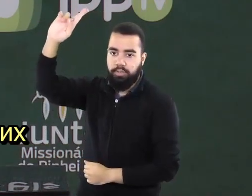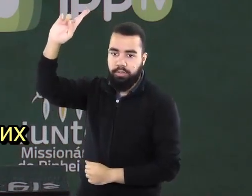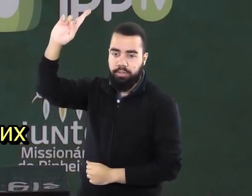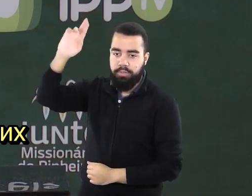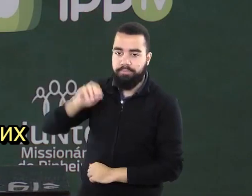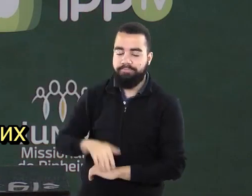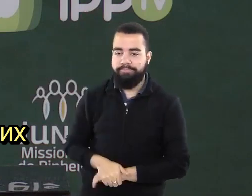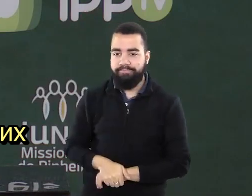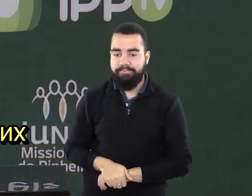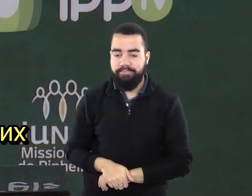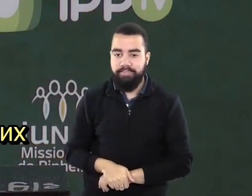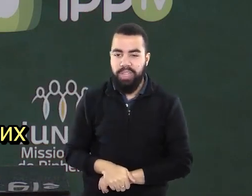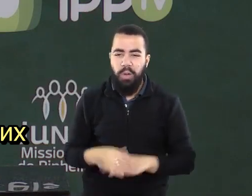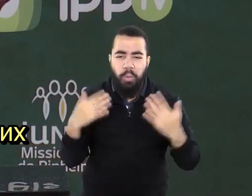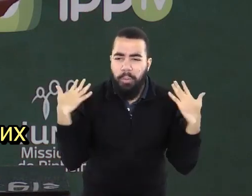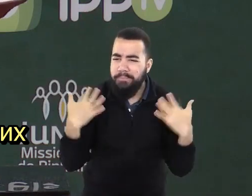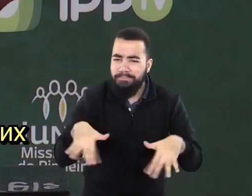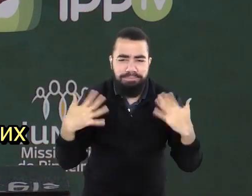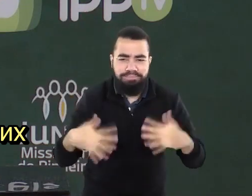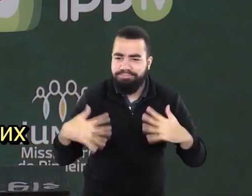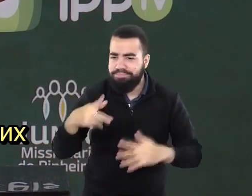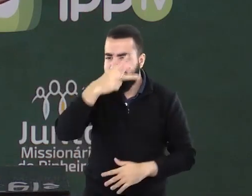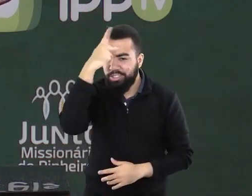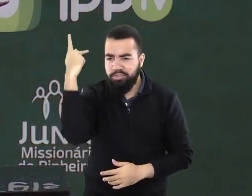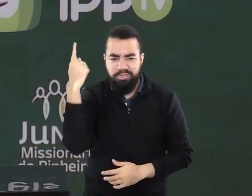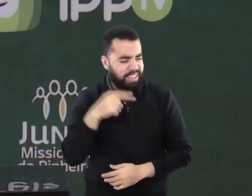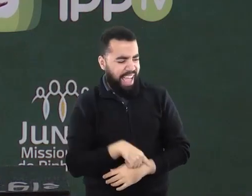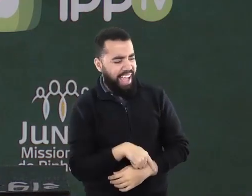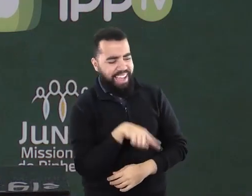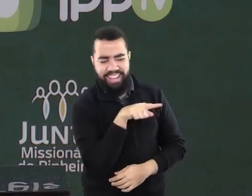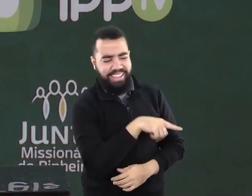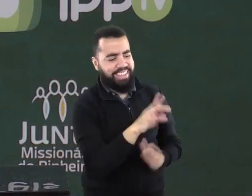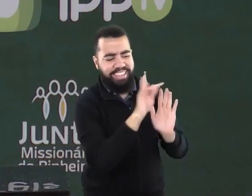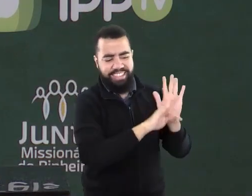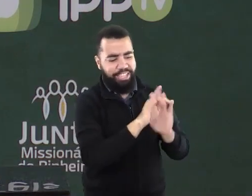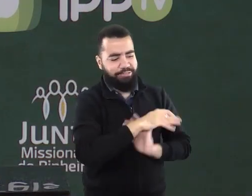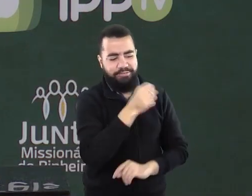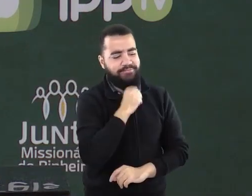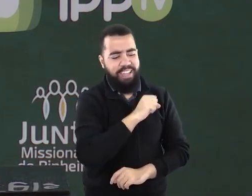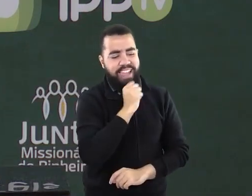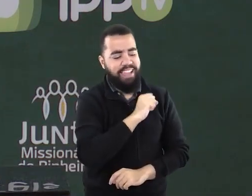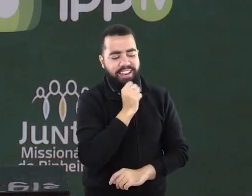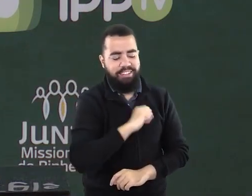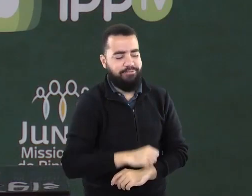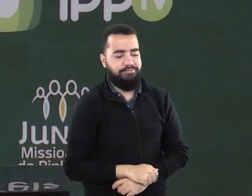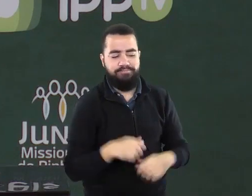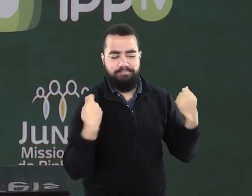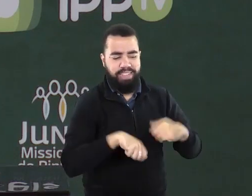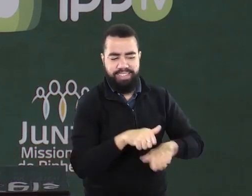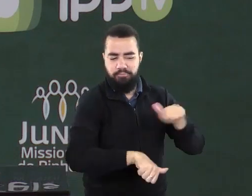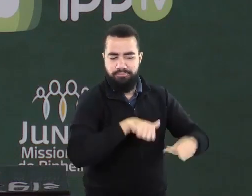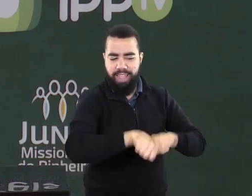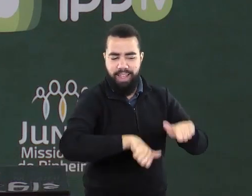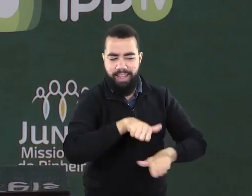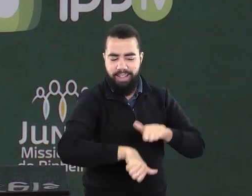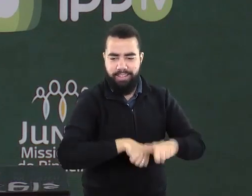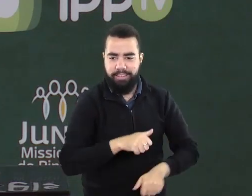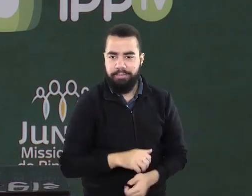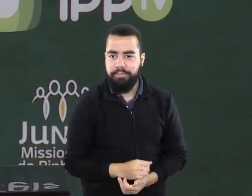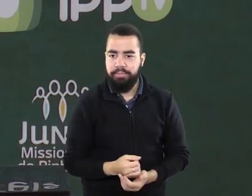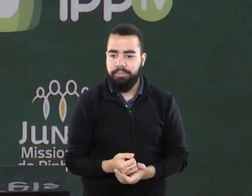pessoas esse texto cheira neftalina, para outros produz urticária.